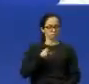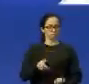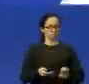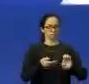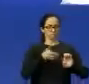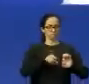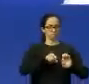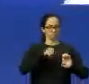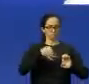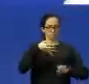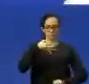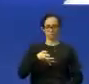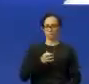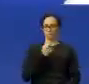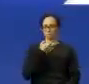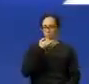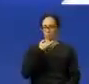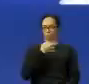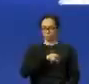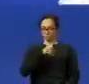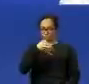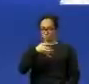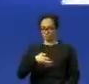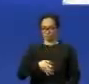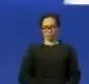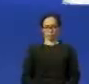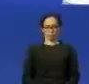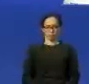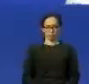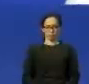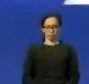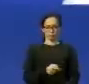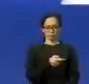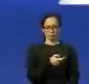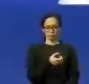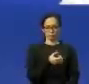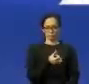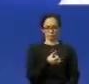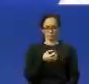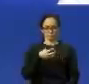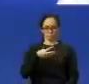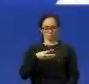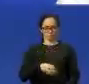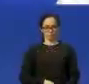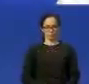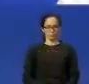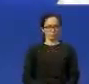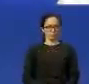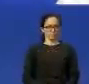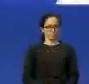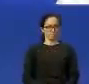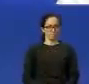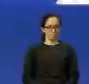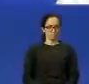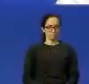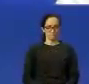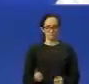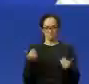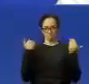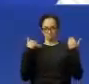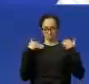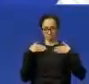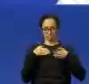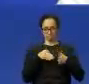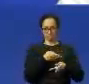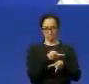E, como resposta da 162. Na questão 163, ele fala sobre um passeio no parque